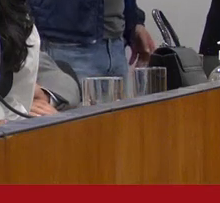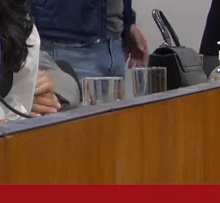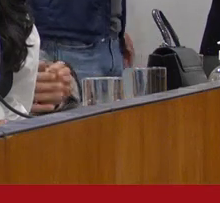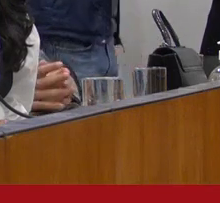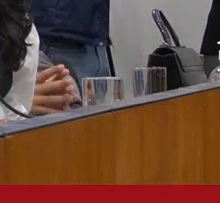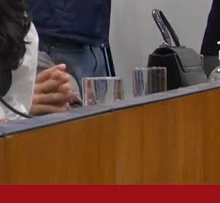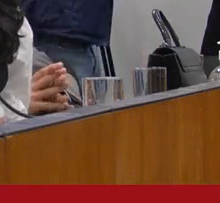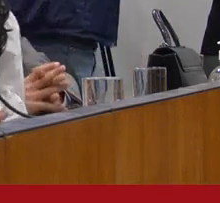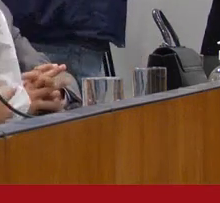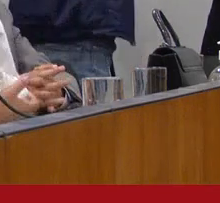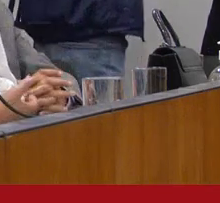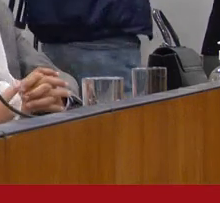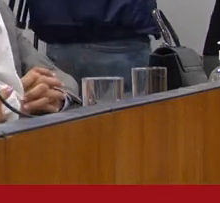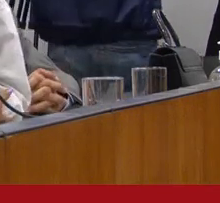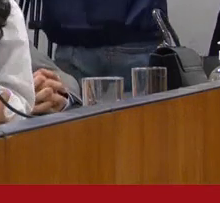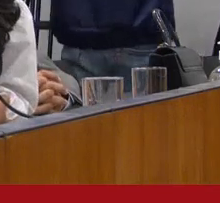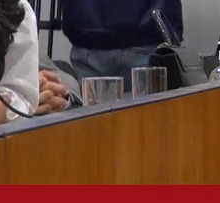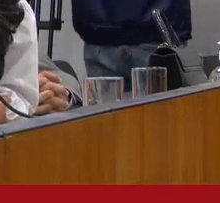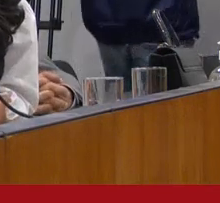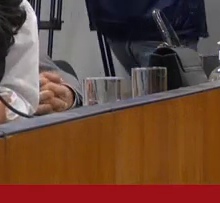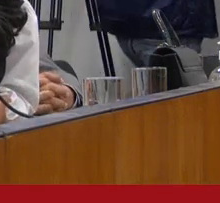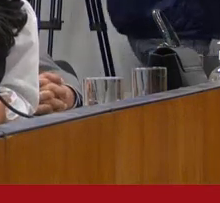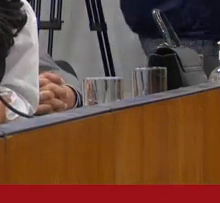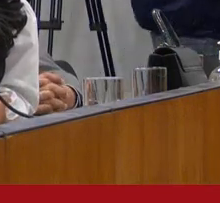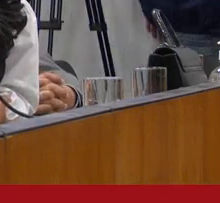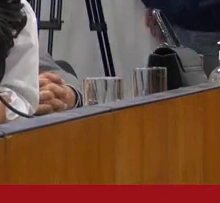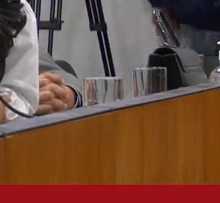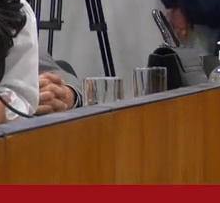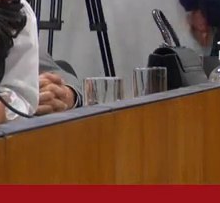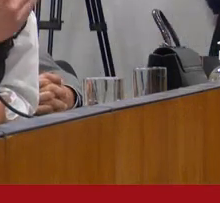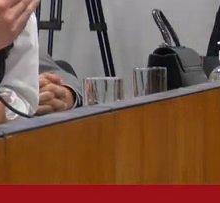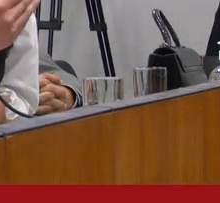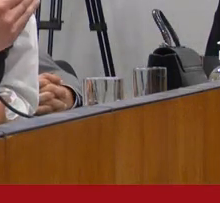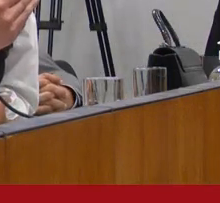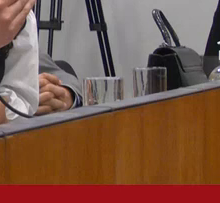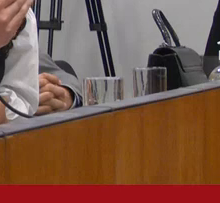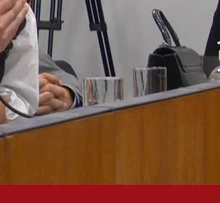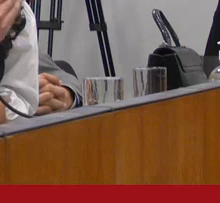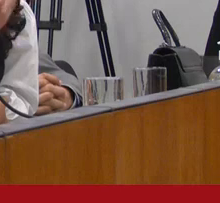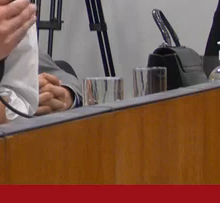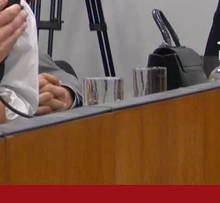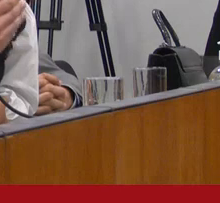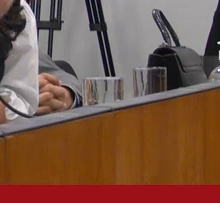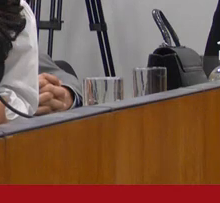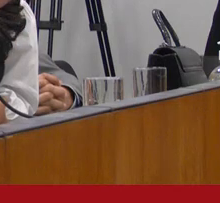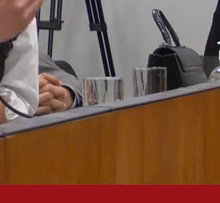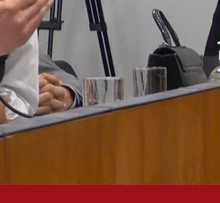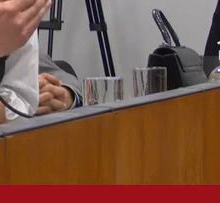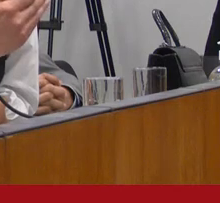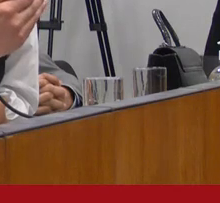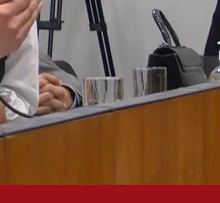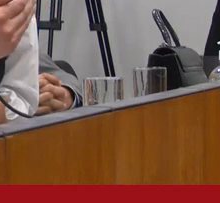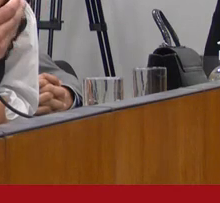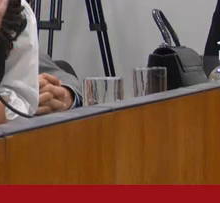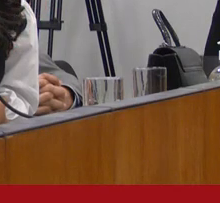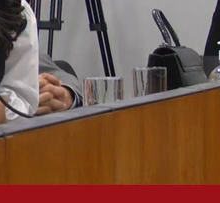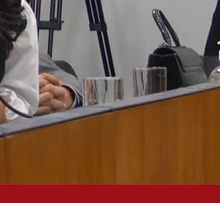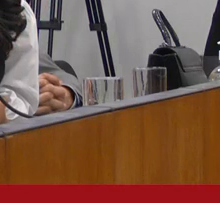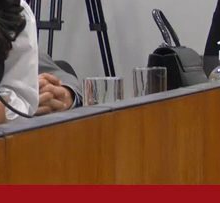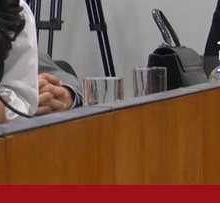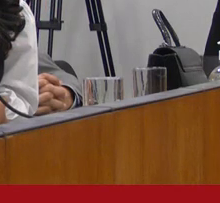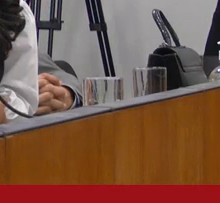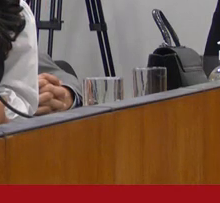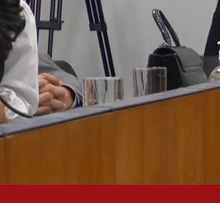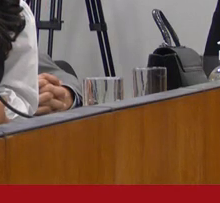que haja a plena satisfação dos servidores públicos da área de segurança pública,